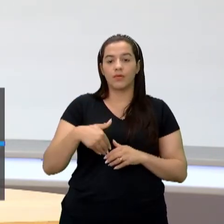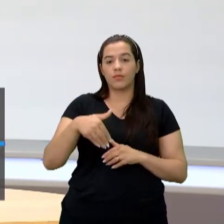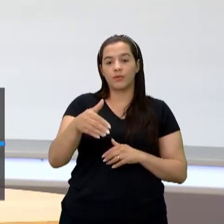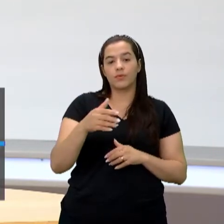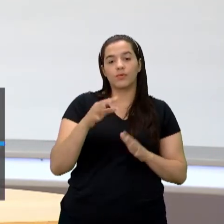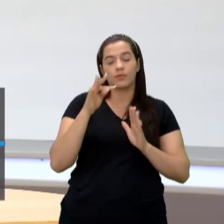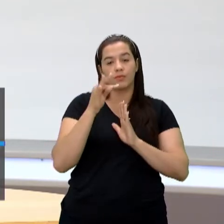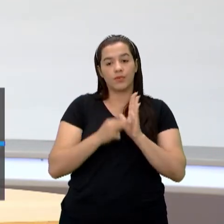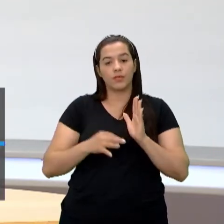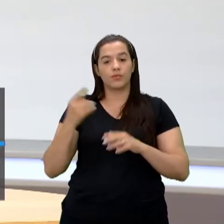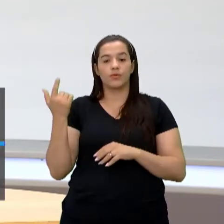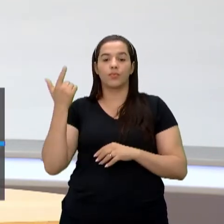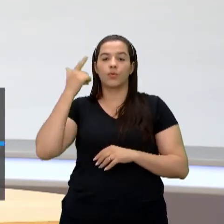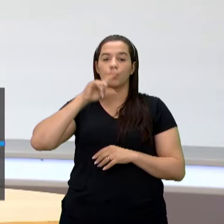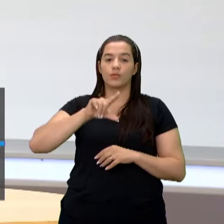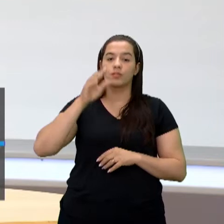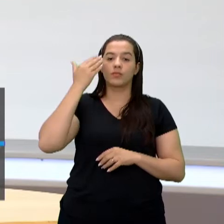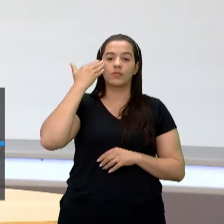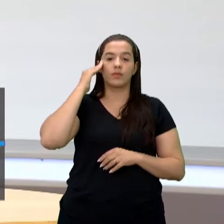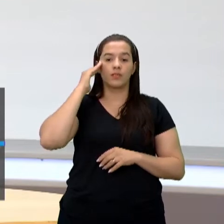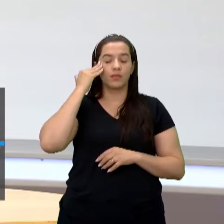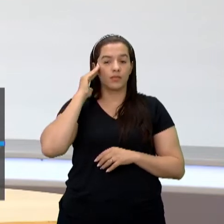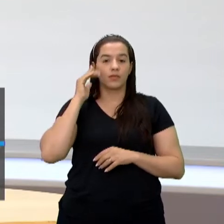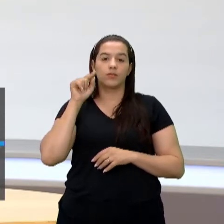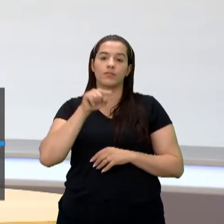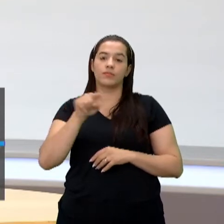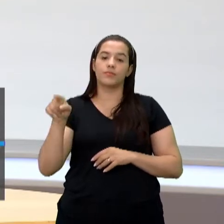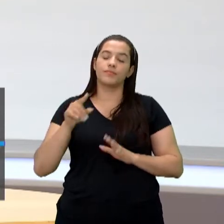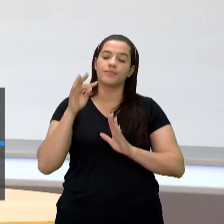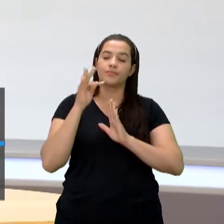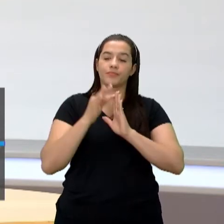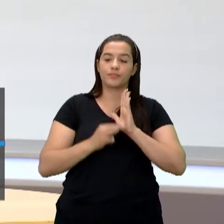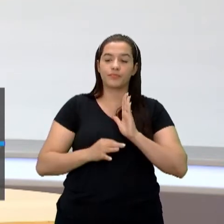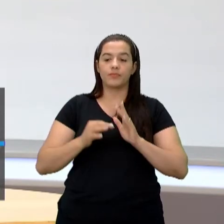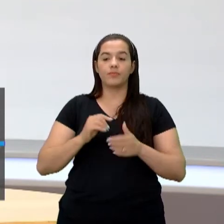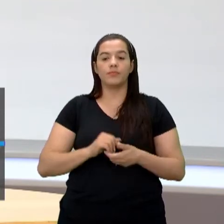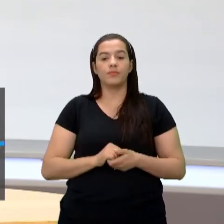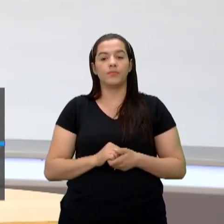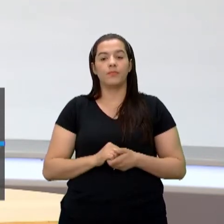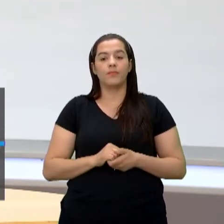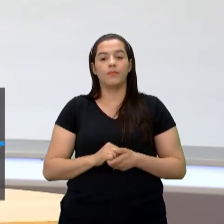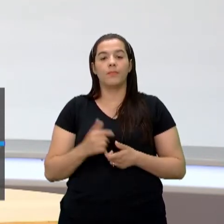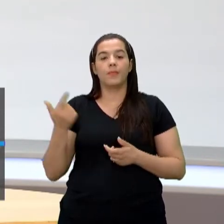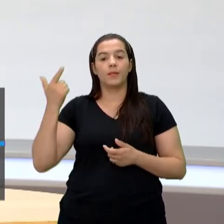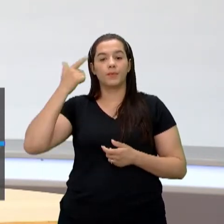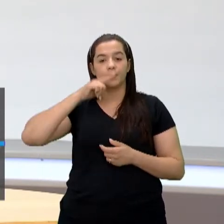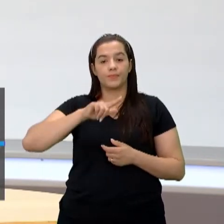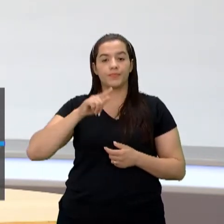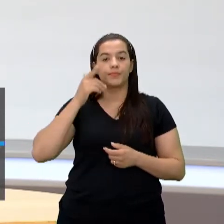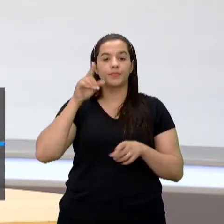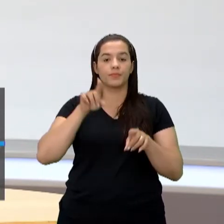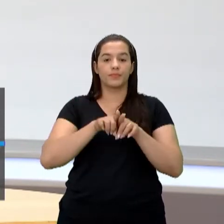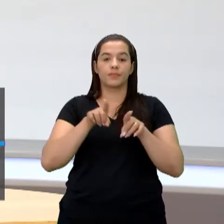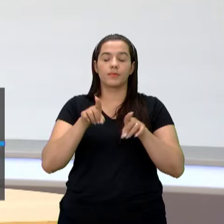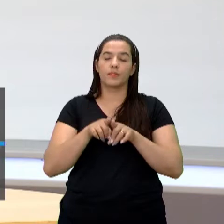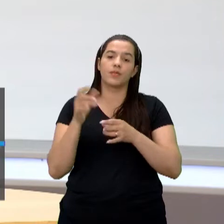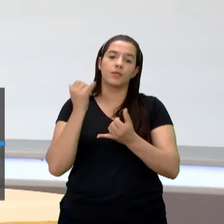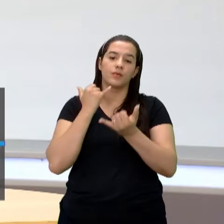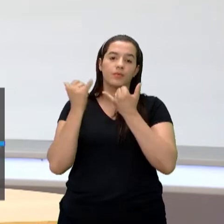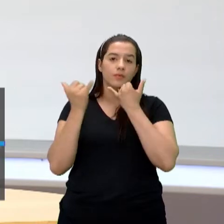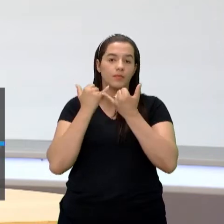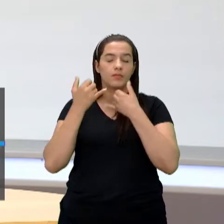eu consigo ter a compreensão eu consigo, vamos dizer, subentender tal